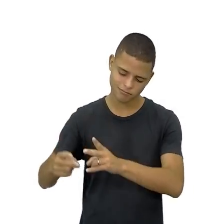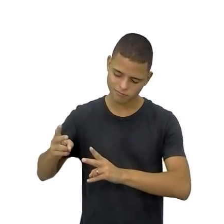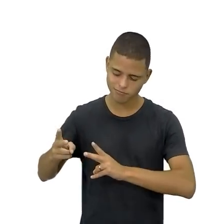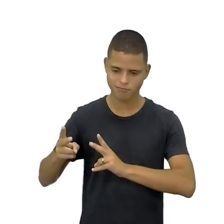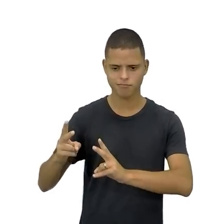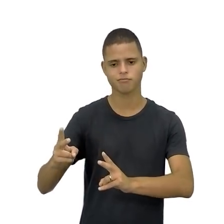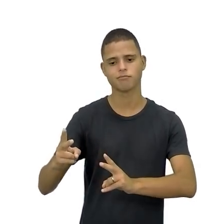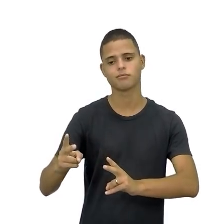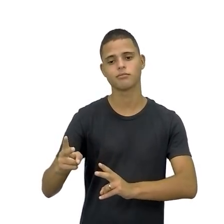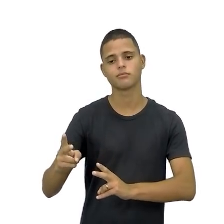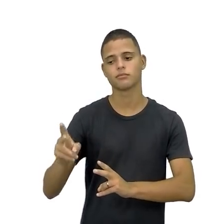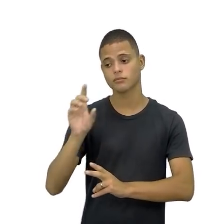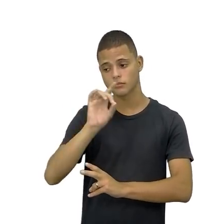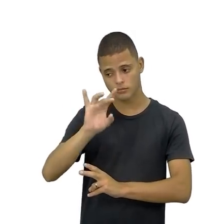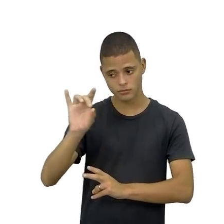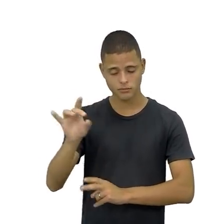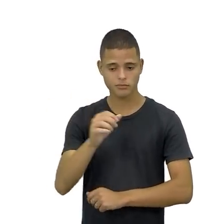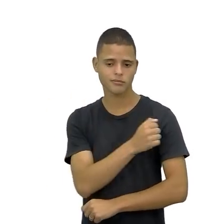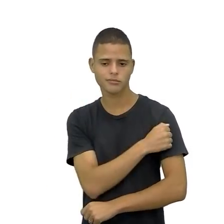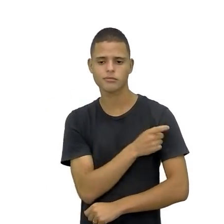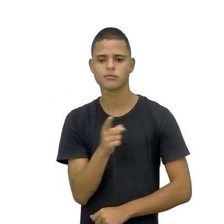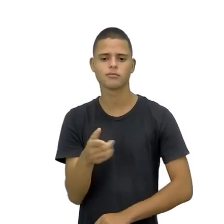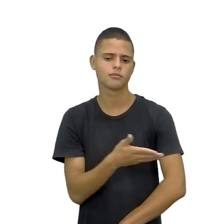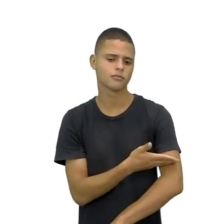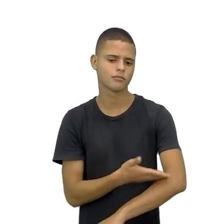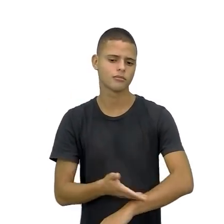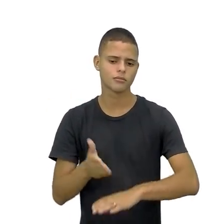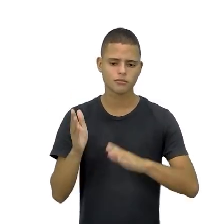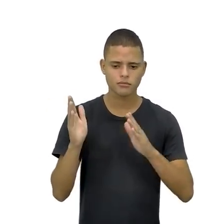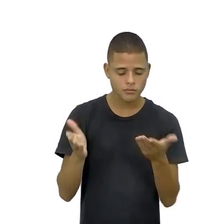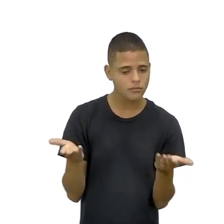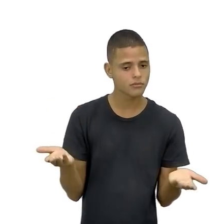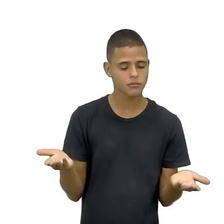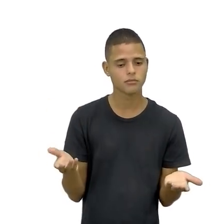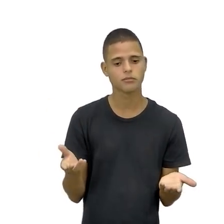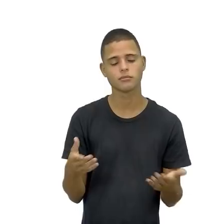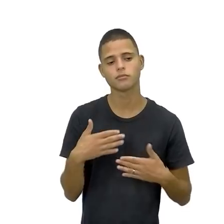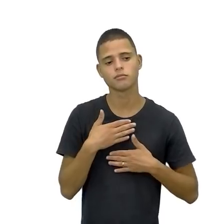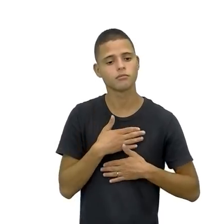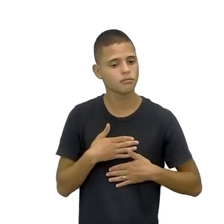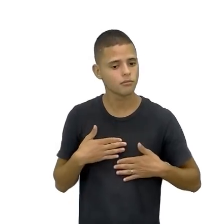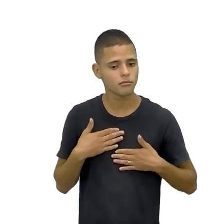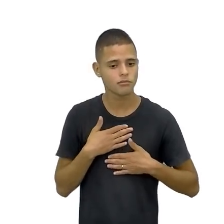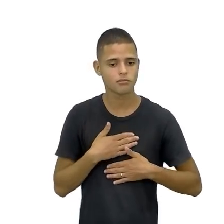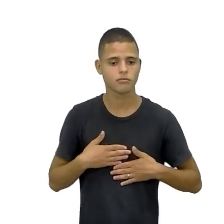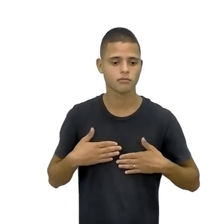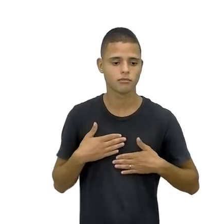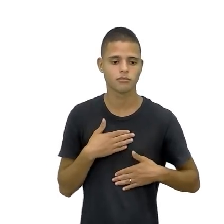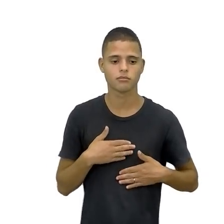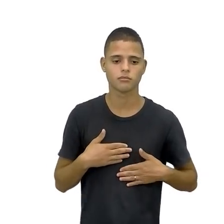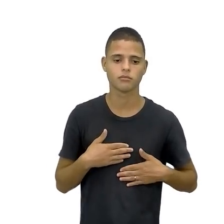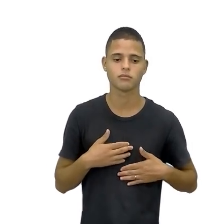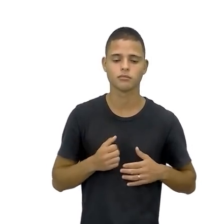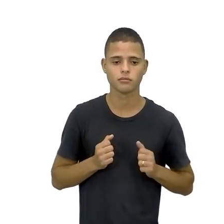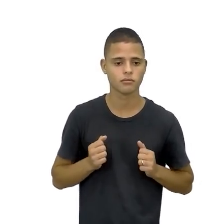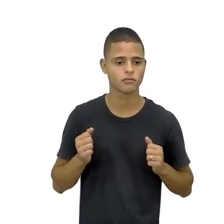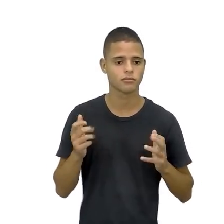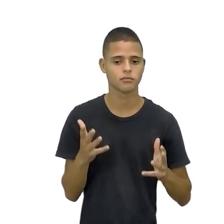nossos estudantes também se acostumem a serem, além de serem, né, ativos na sua próprio